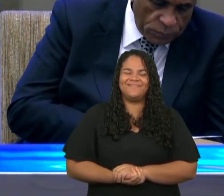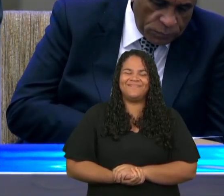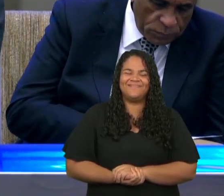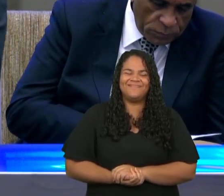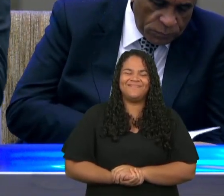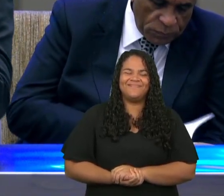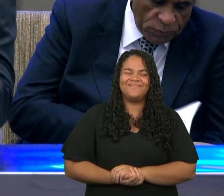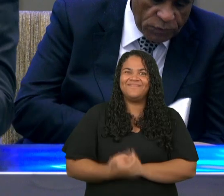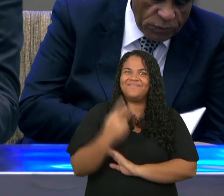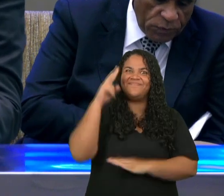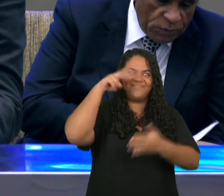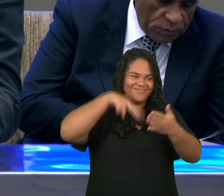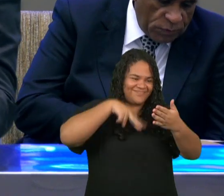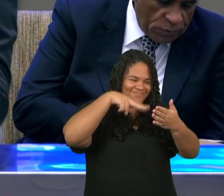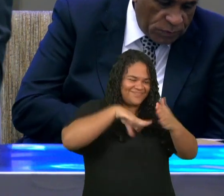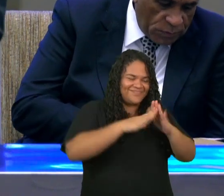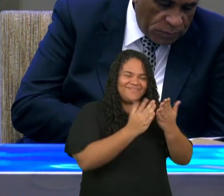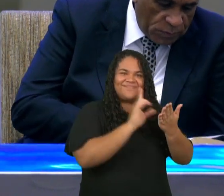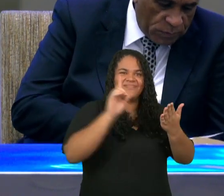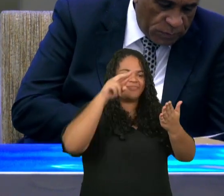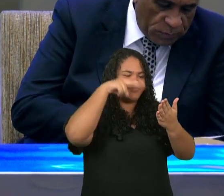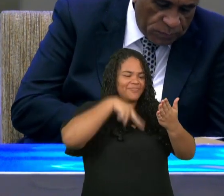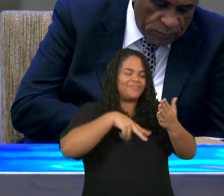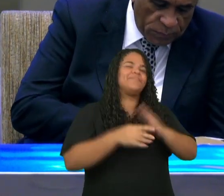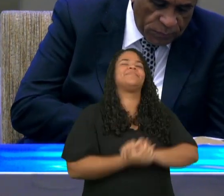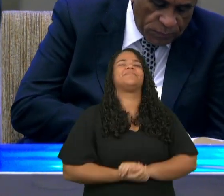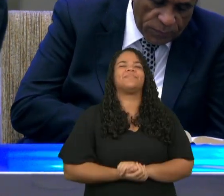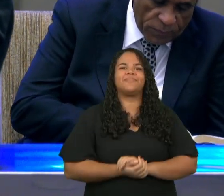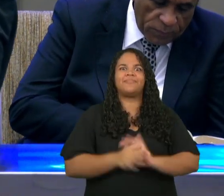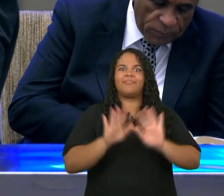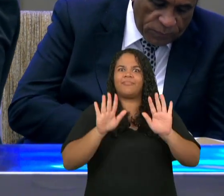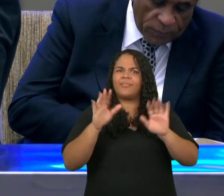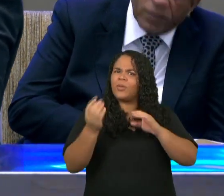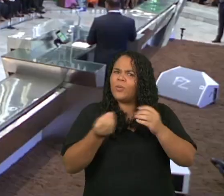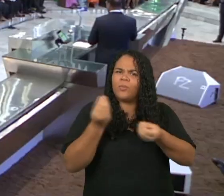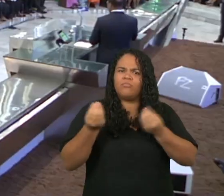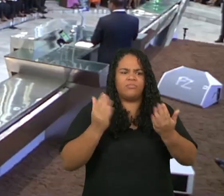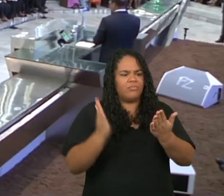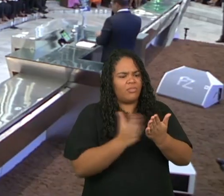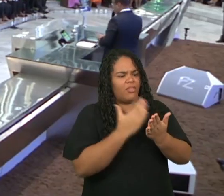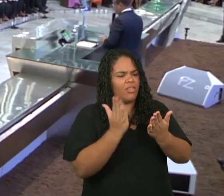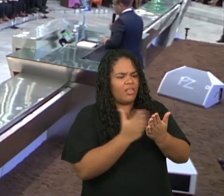a... Meu Deus, estão demorando a achar Salmos?